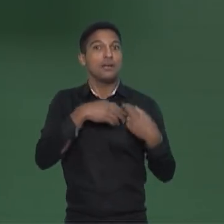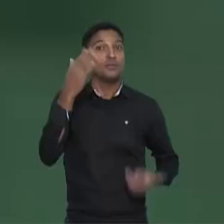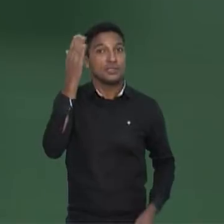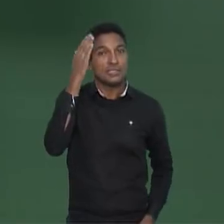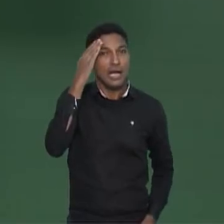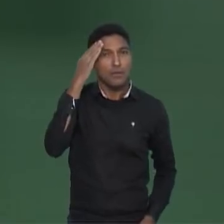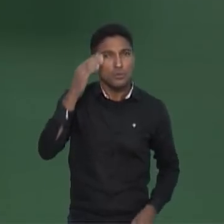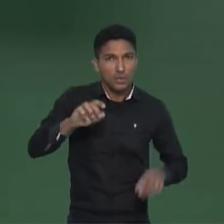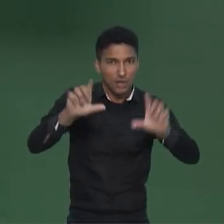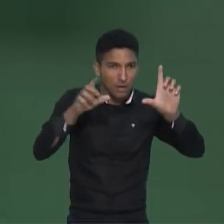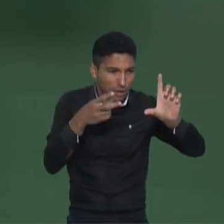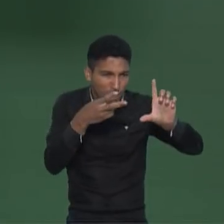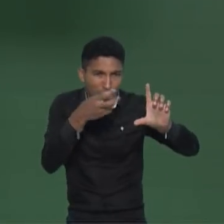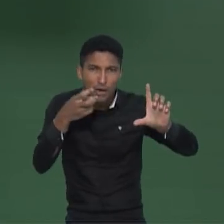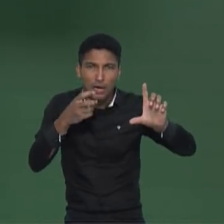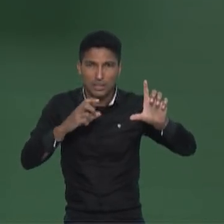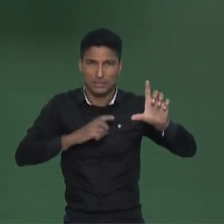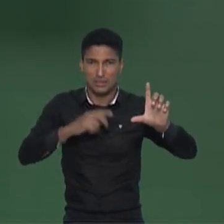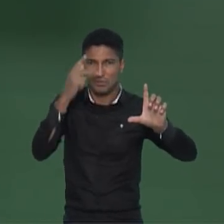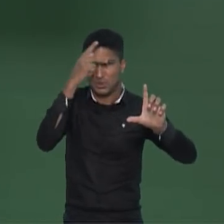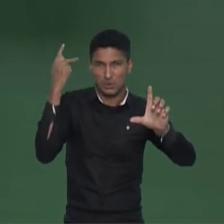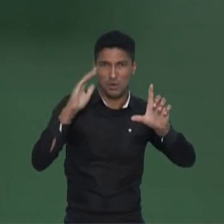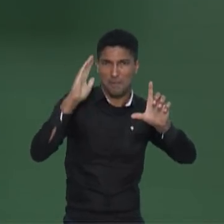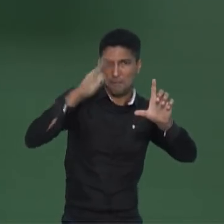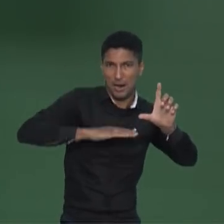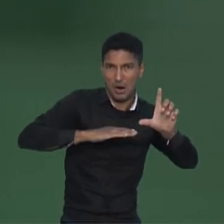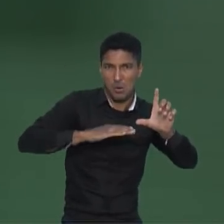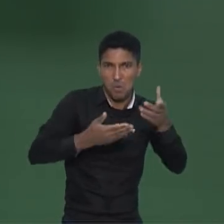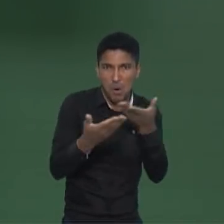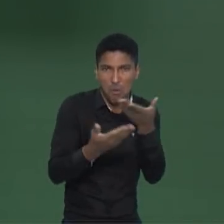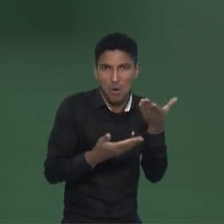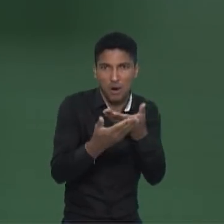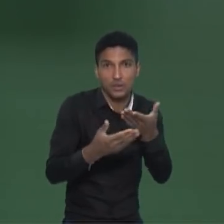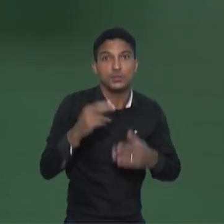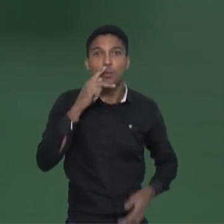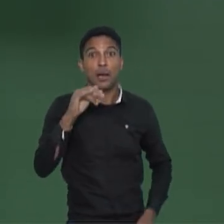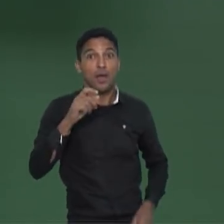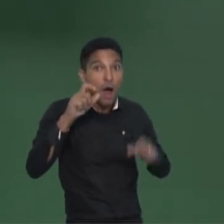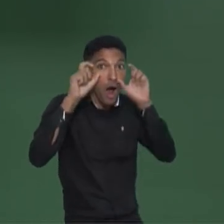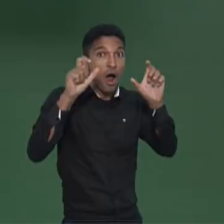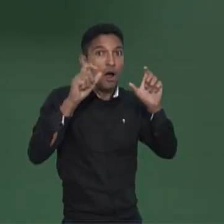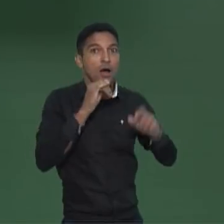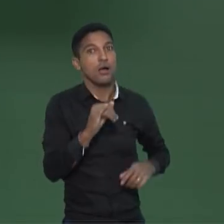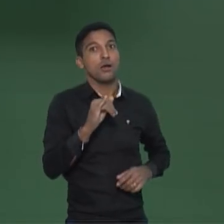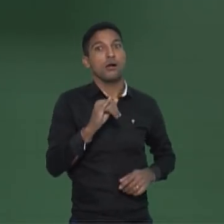mal intencionado está se comunicando com você. Então tome certos cuidados, ok?